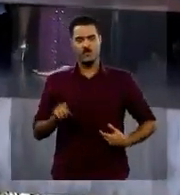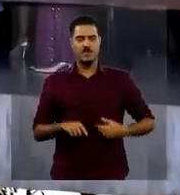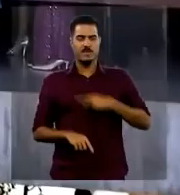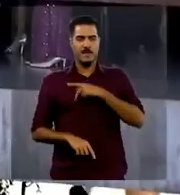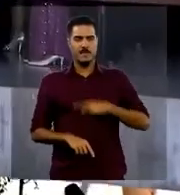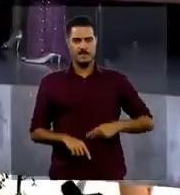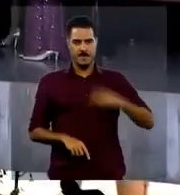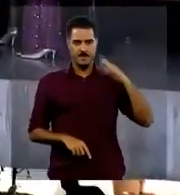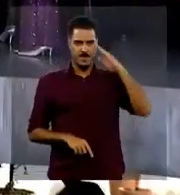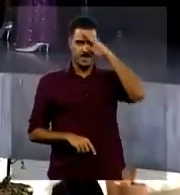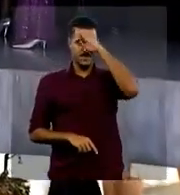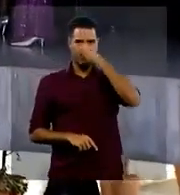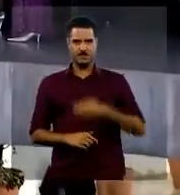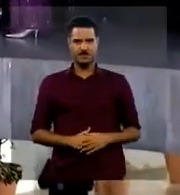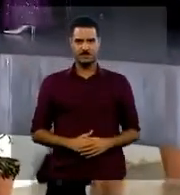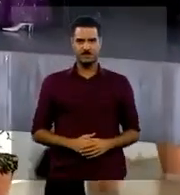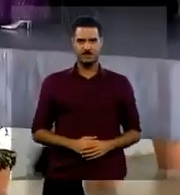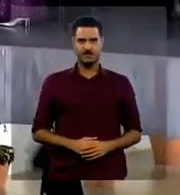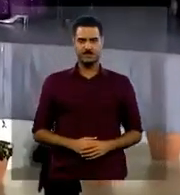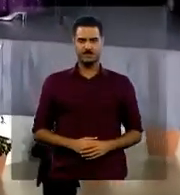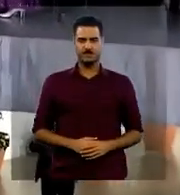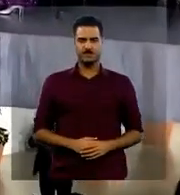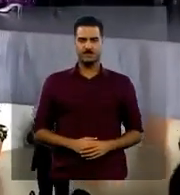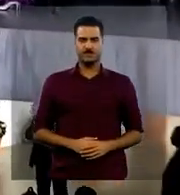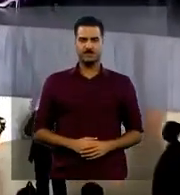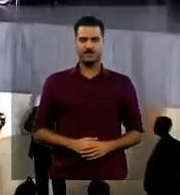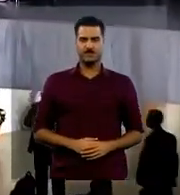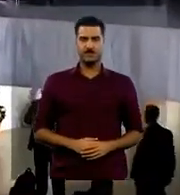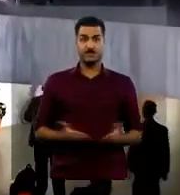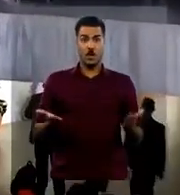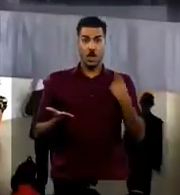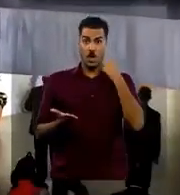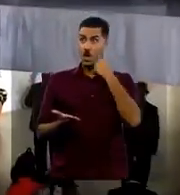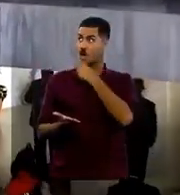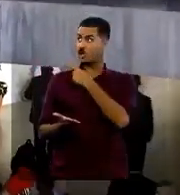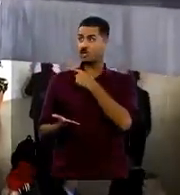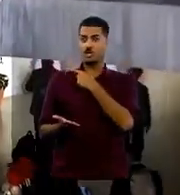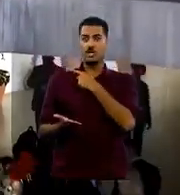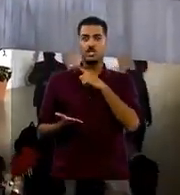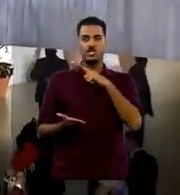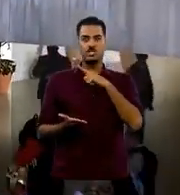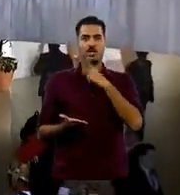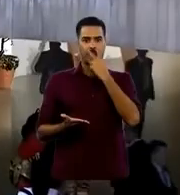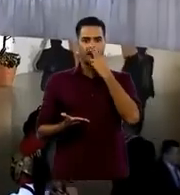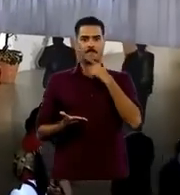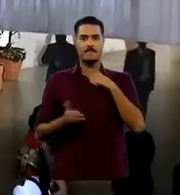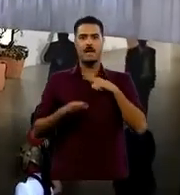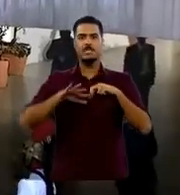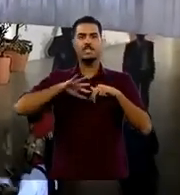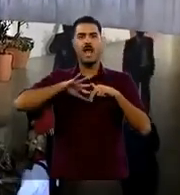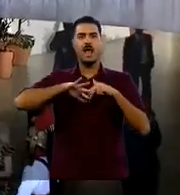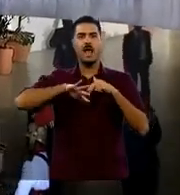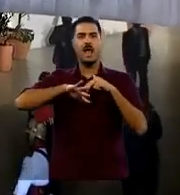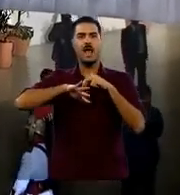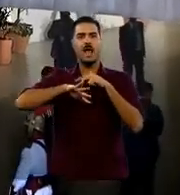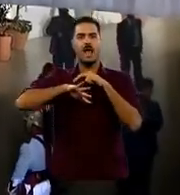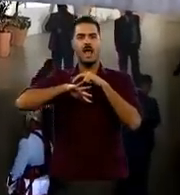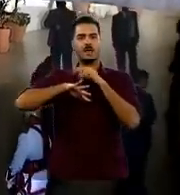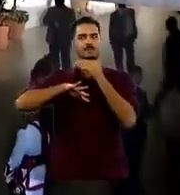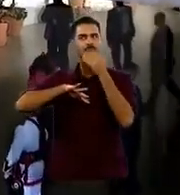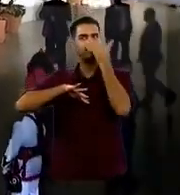Bolsonaro. Agora eles estão indo para a parte mais privativa, vamos dizer assim, lá do Palácio do